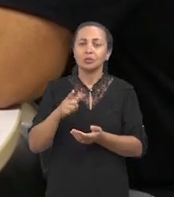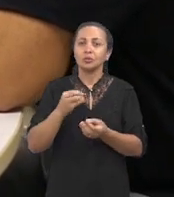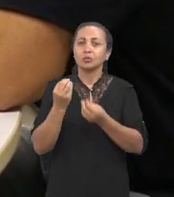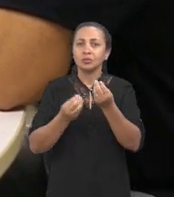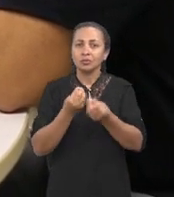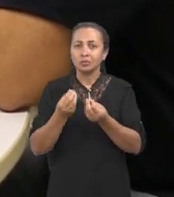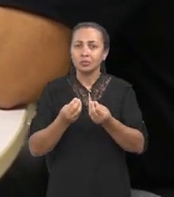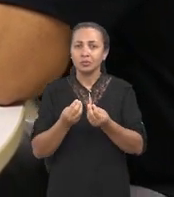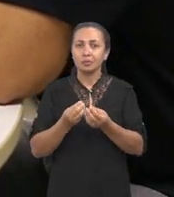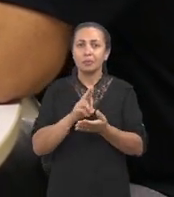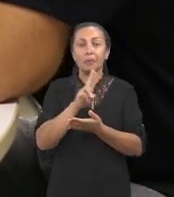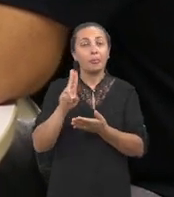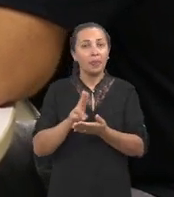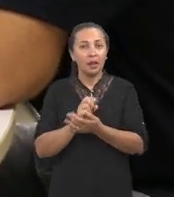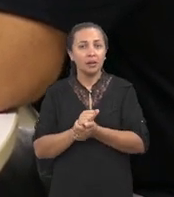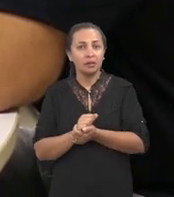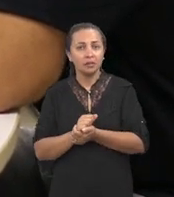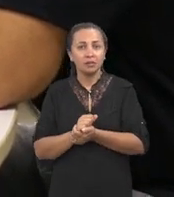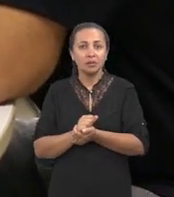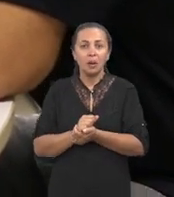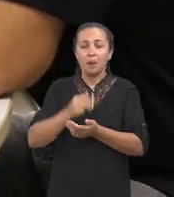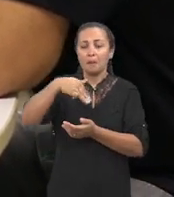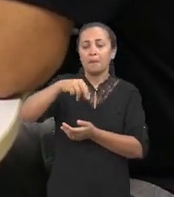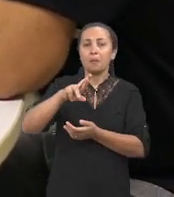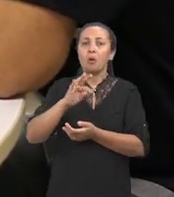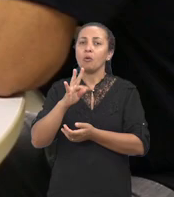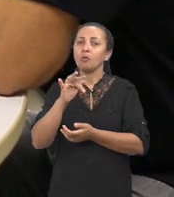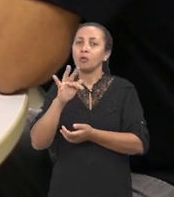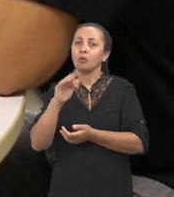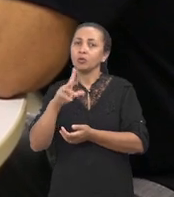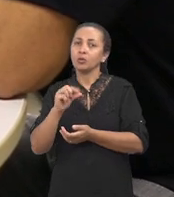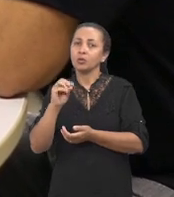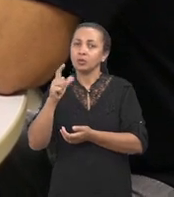institualização Estação e tarde geológico-geomorfológico